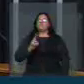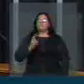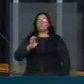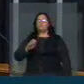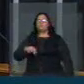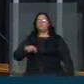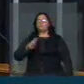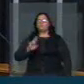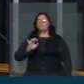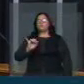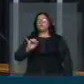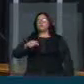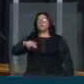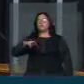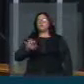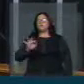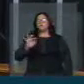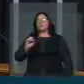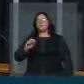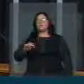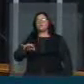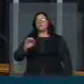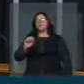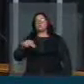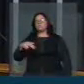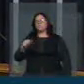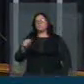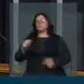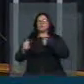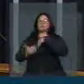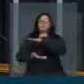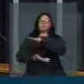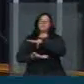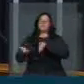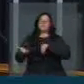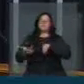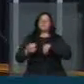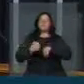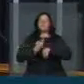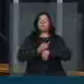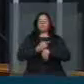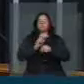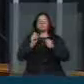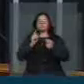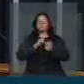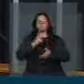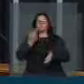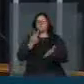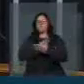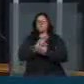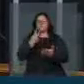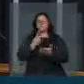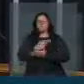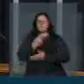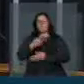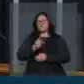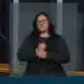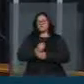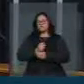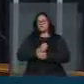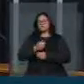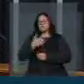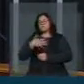nós cometemos, a meu julgamento, um erro grave este ano neste